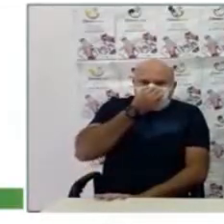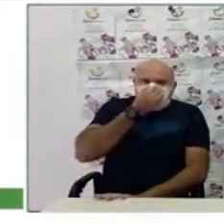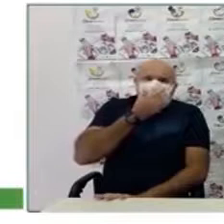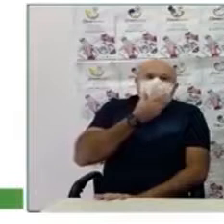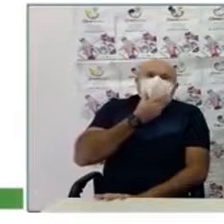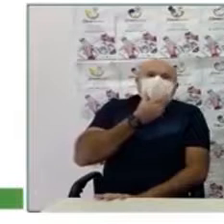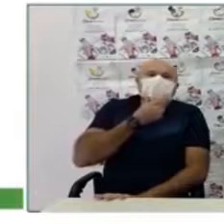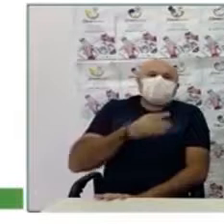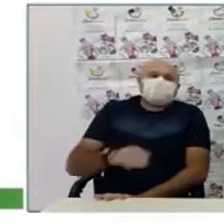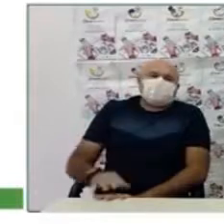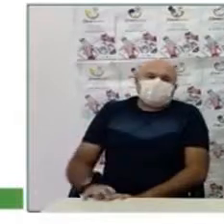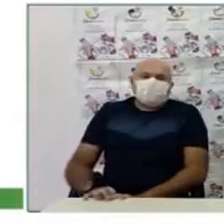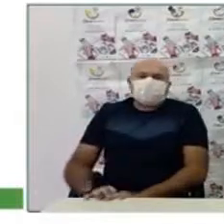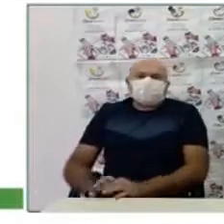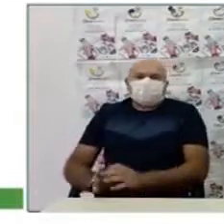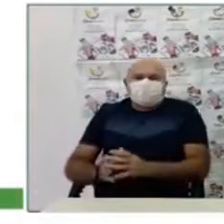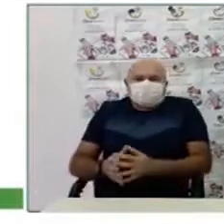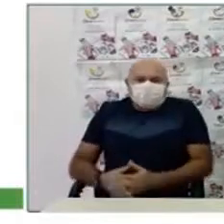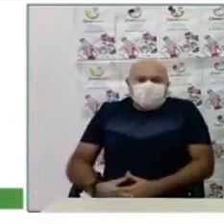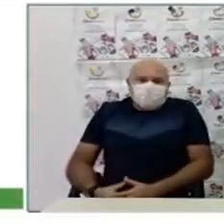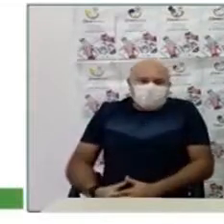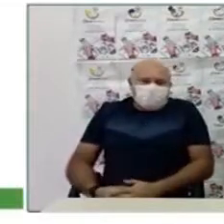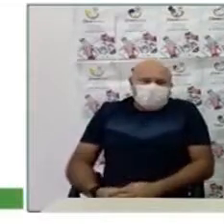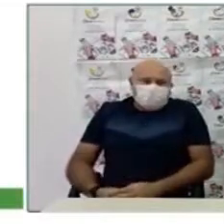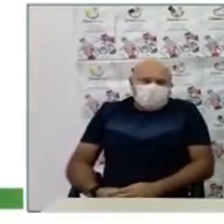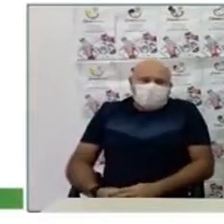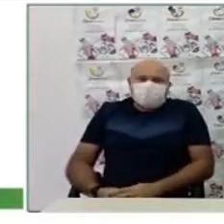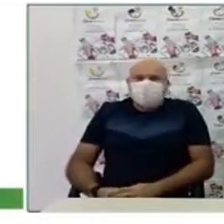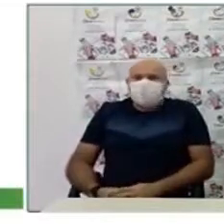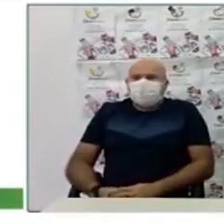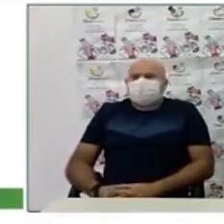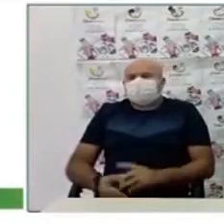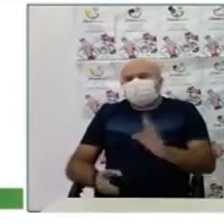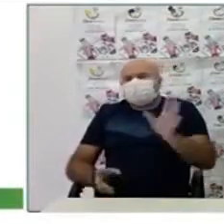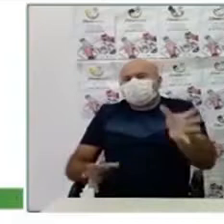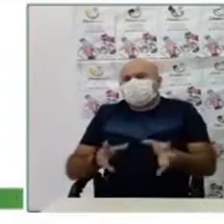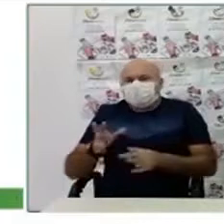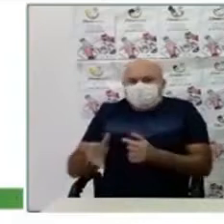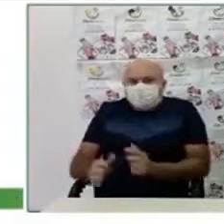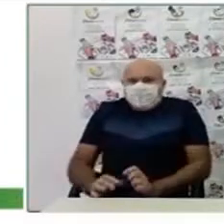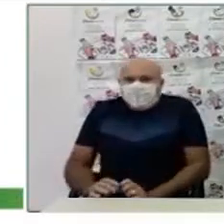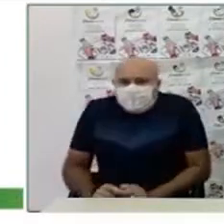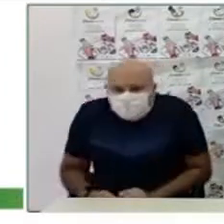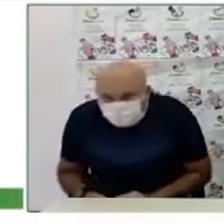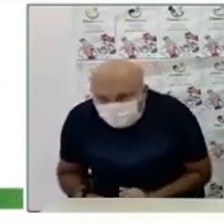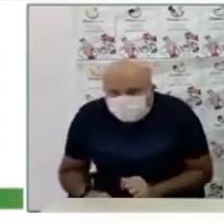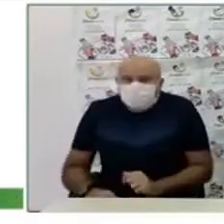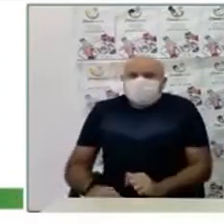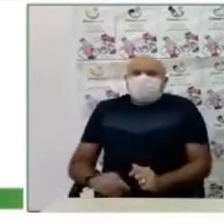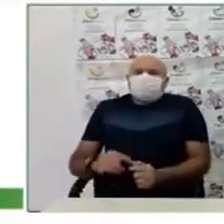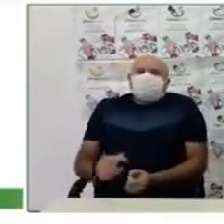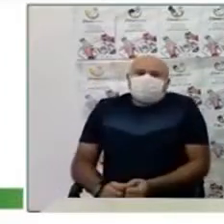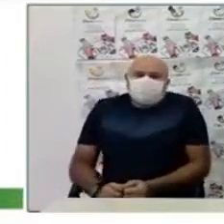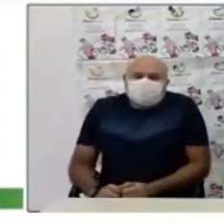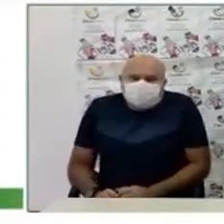melhor ainda para você visualizar. Vejam aí as camadas, K, L, M, O, P, Q. Nós aprendemos isso por volta do 8º ano, 9º ano, dependendo da